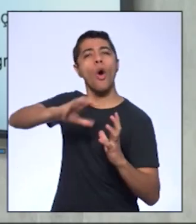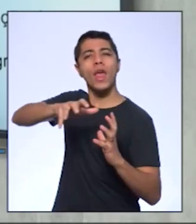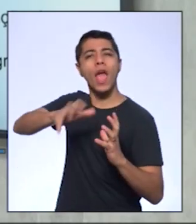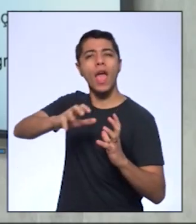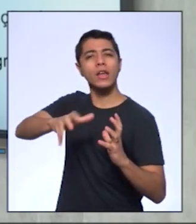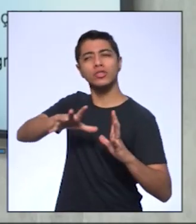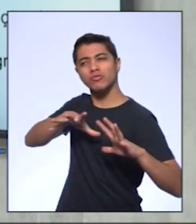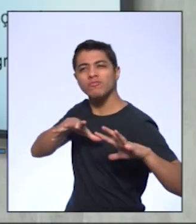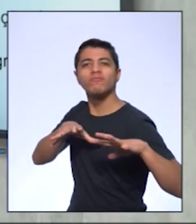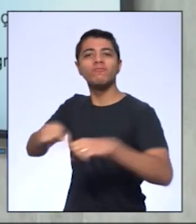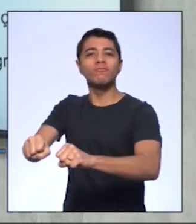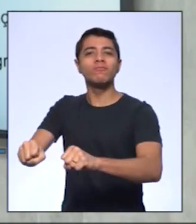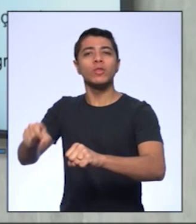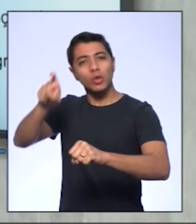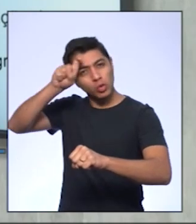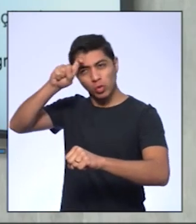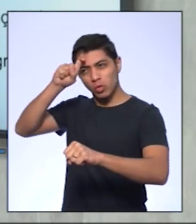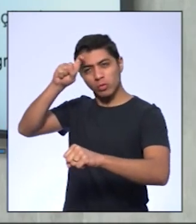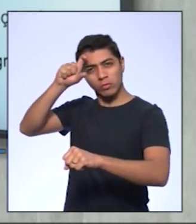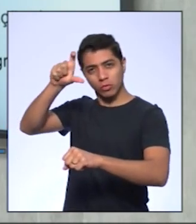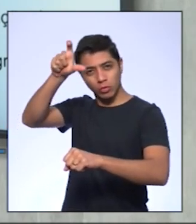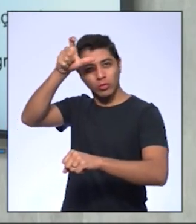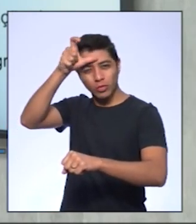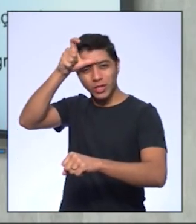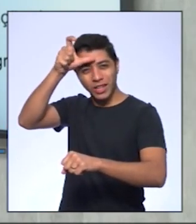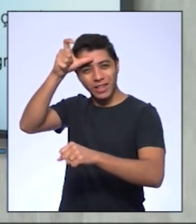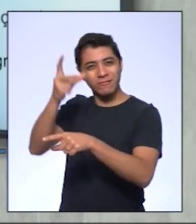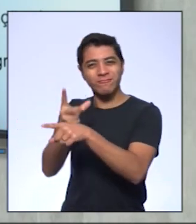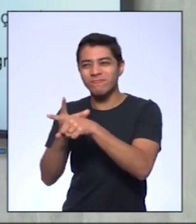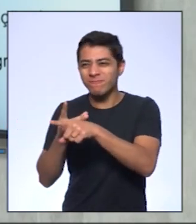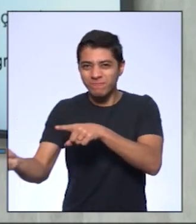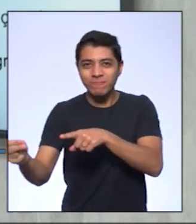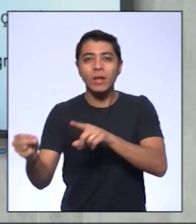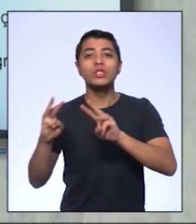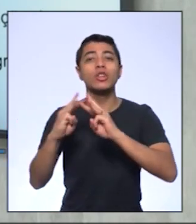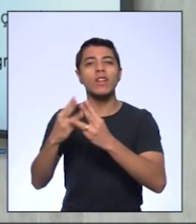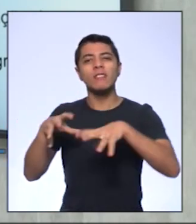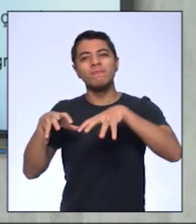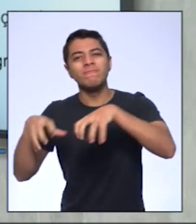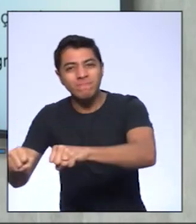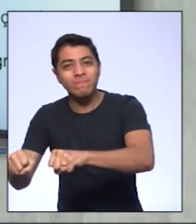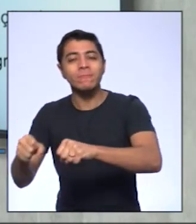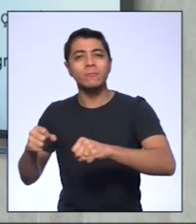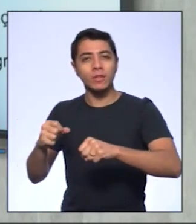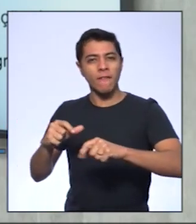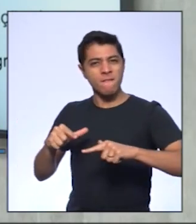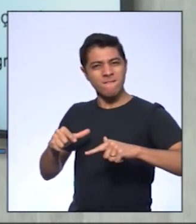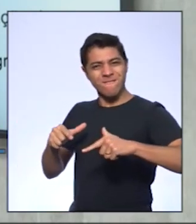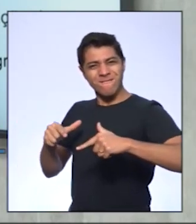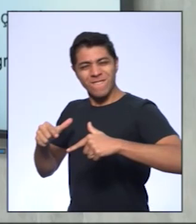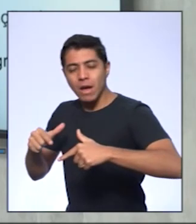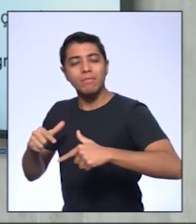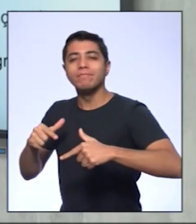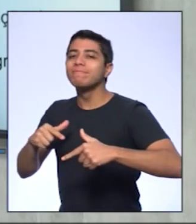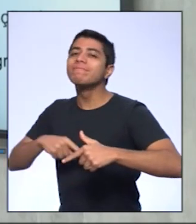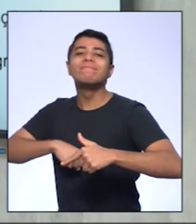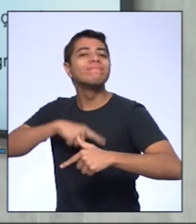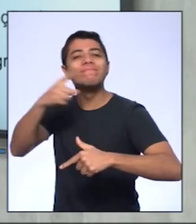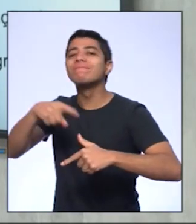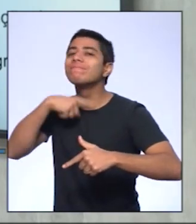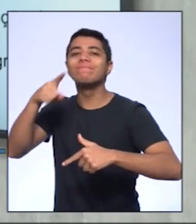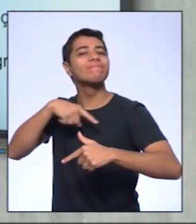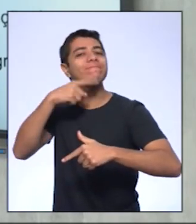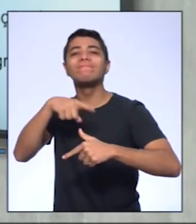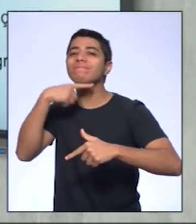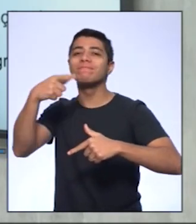errado. Certo? É por isso que as cruzadas, elas geram um efeito contrário. Não esquece disso. As cruzadas possuíam